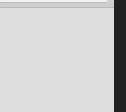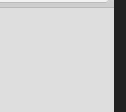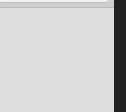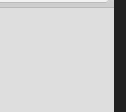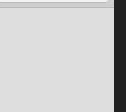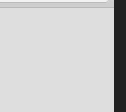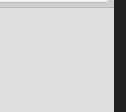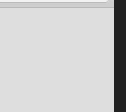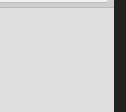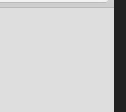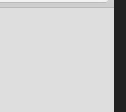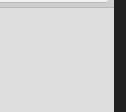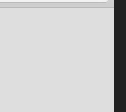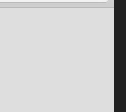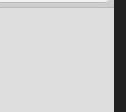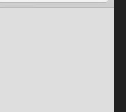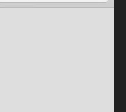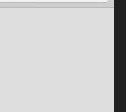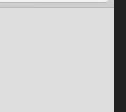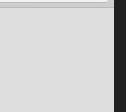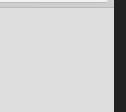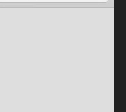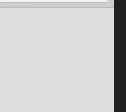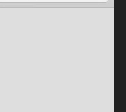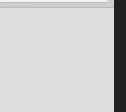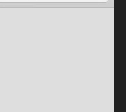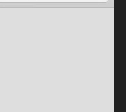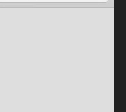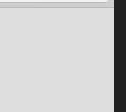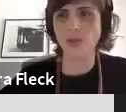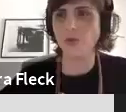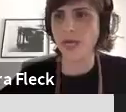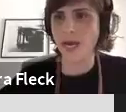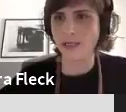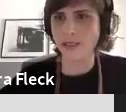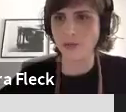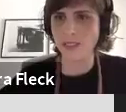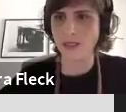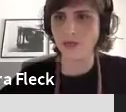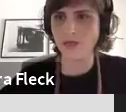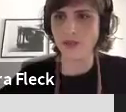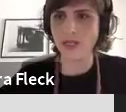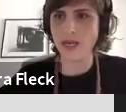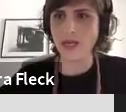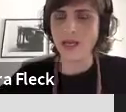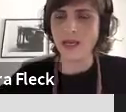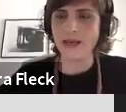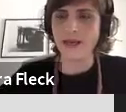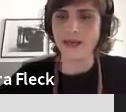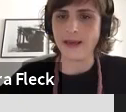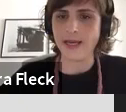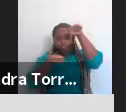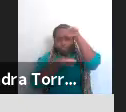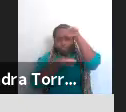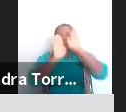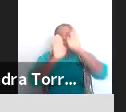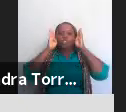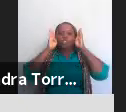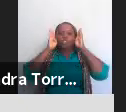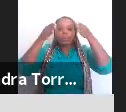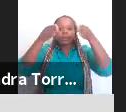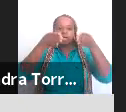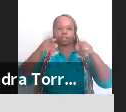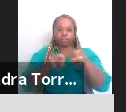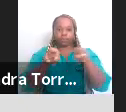de entrada para o mundo da tradução em geral e também para as sub-áreas específicas, né? Às vezes,